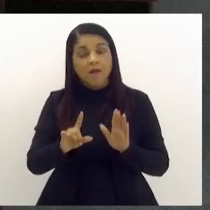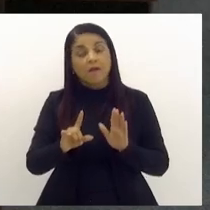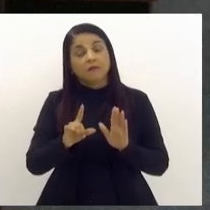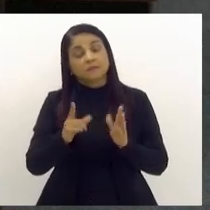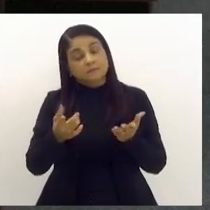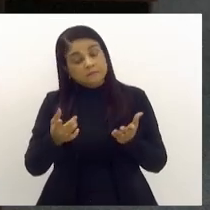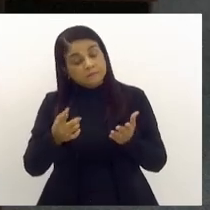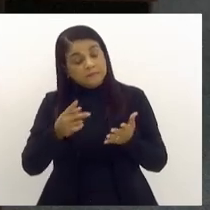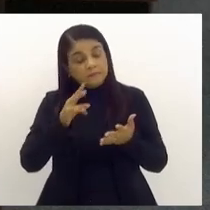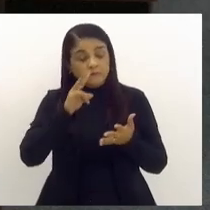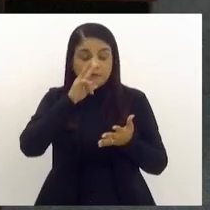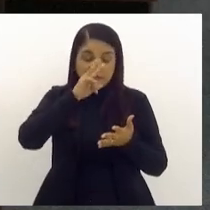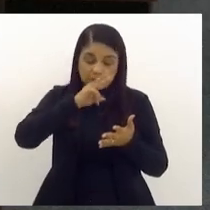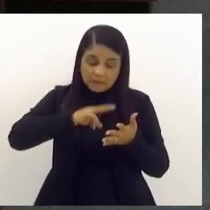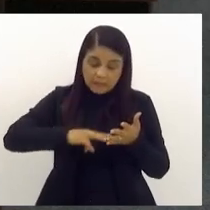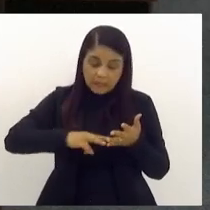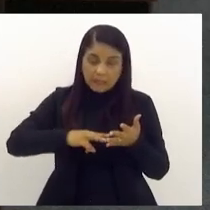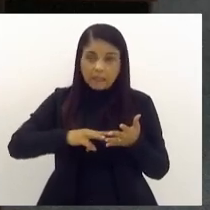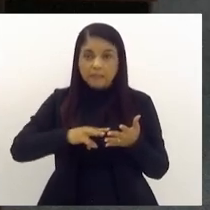leitura